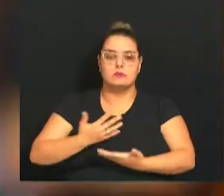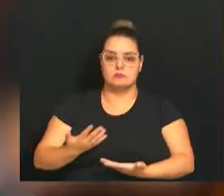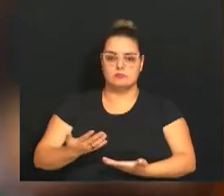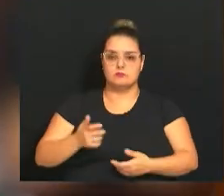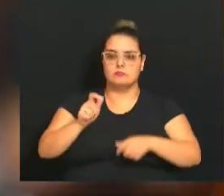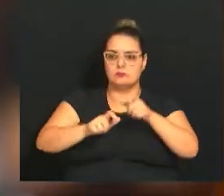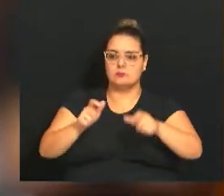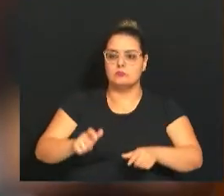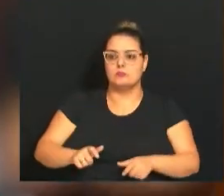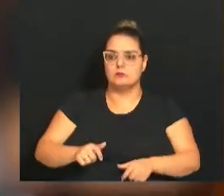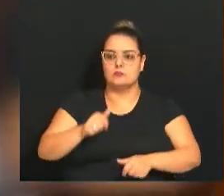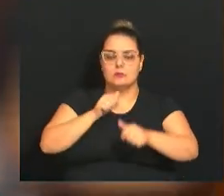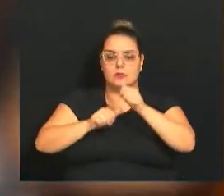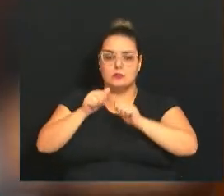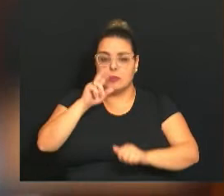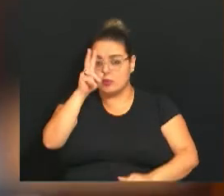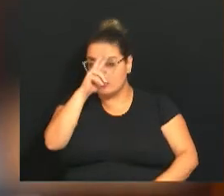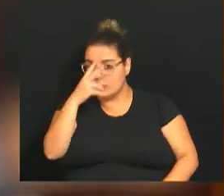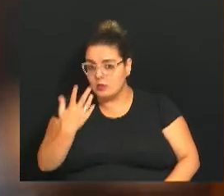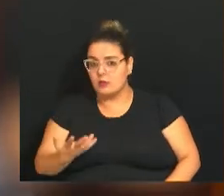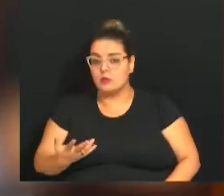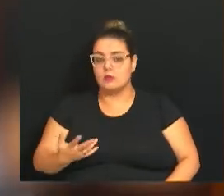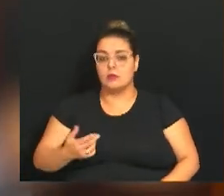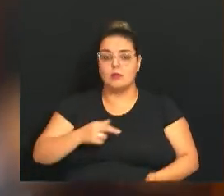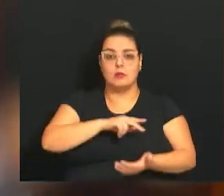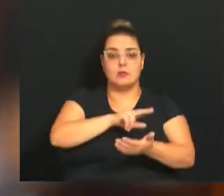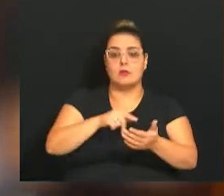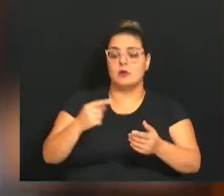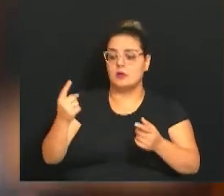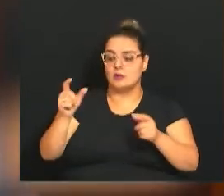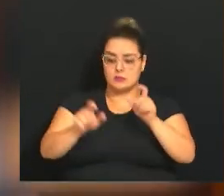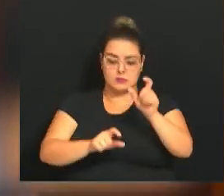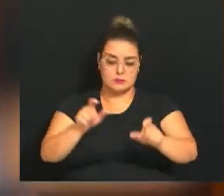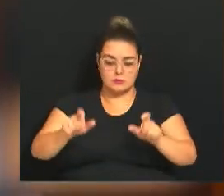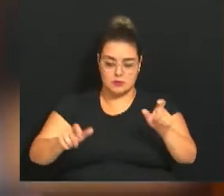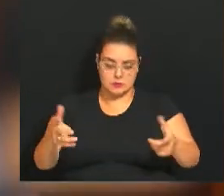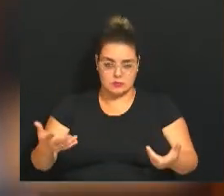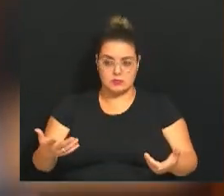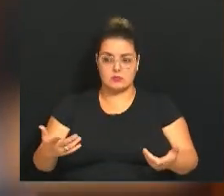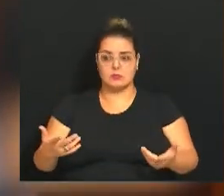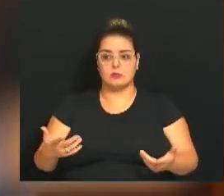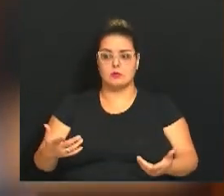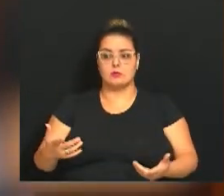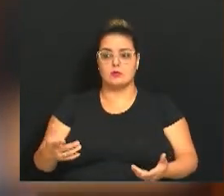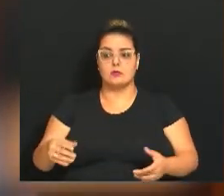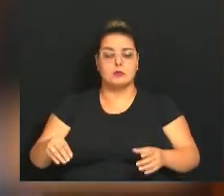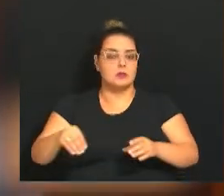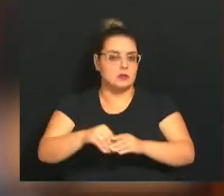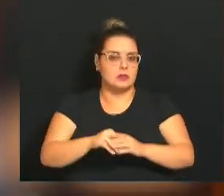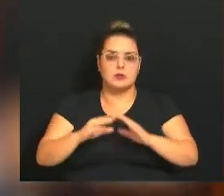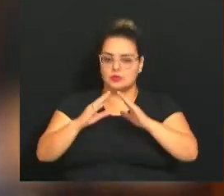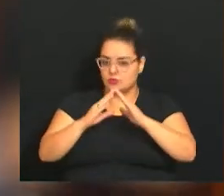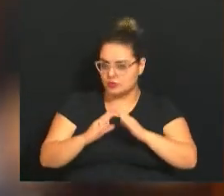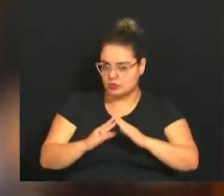situação. Inúmeras pessoas têm dentro de casa ou têm na